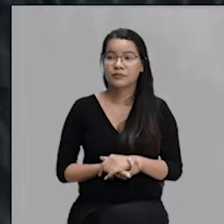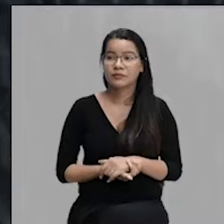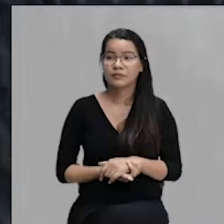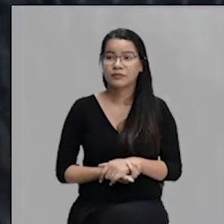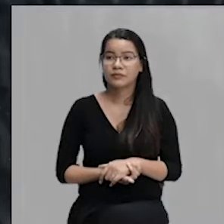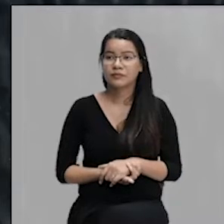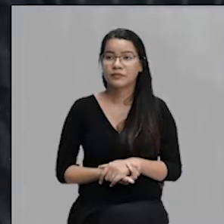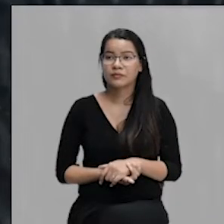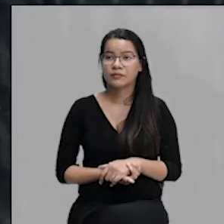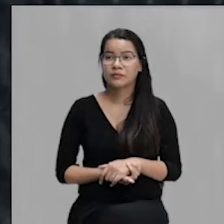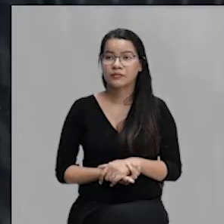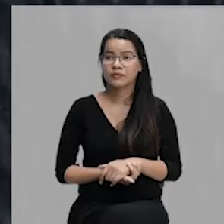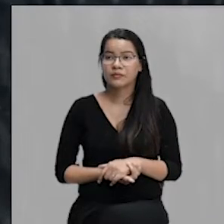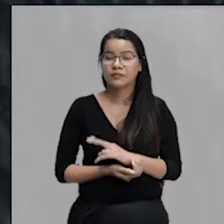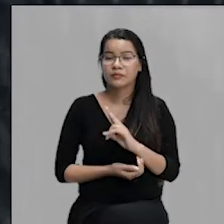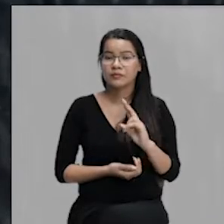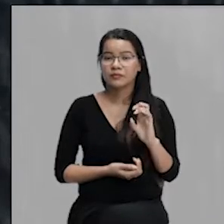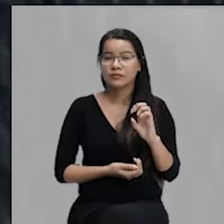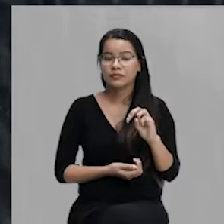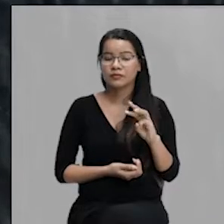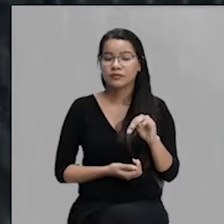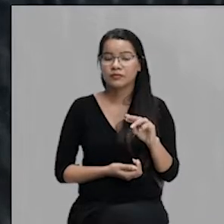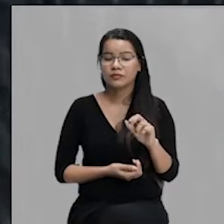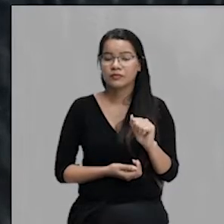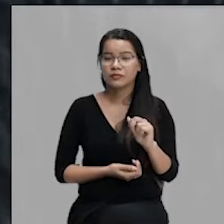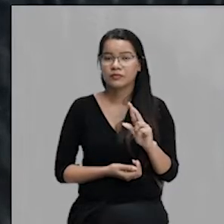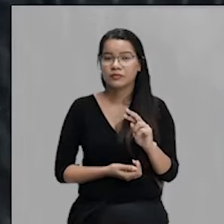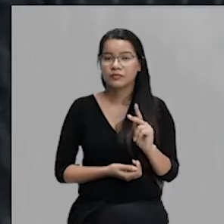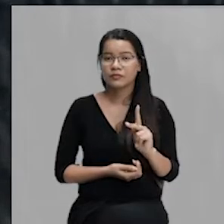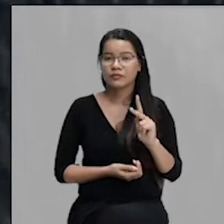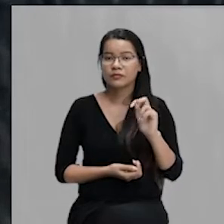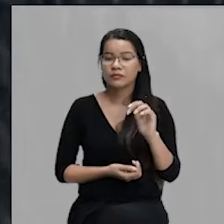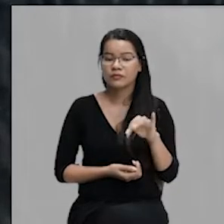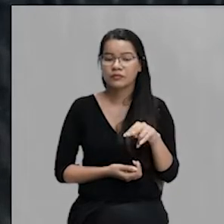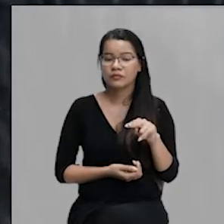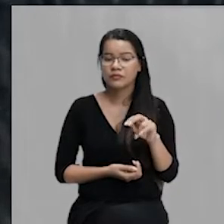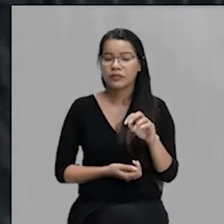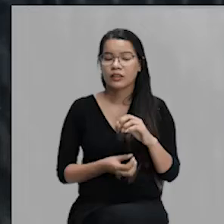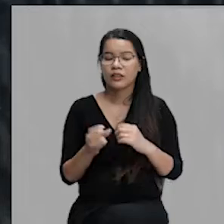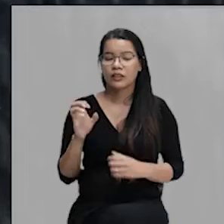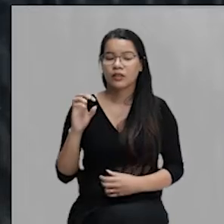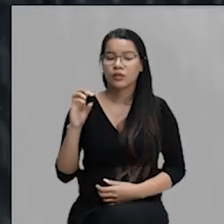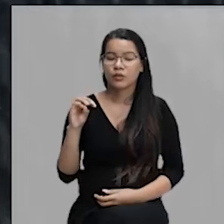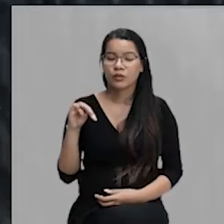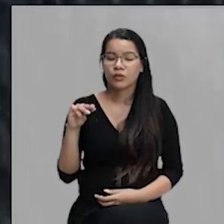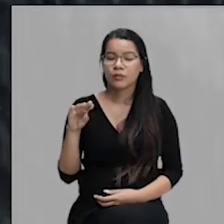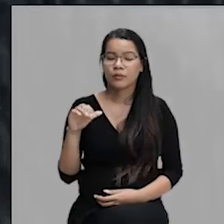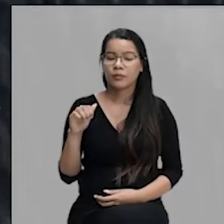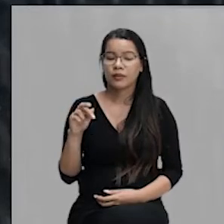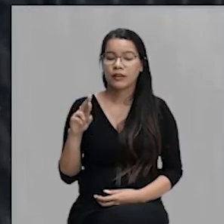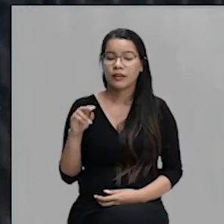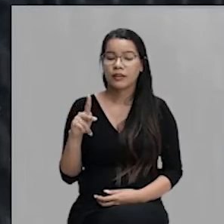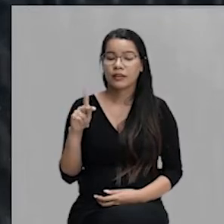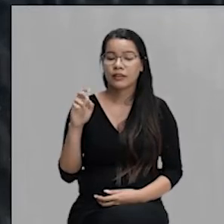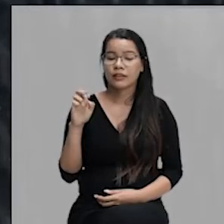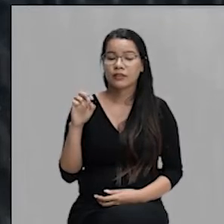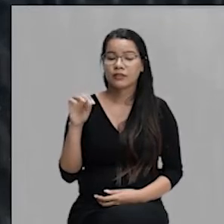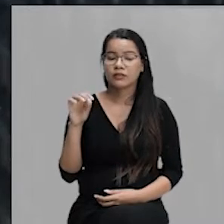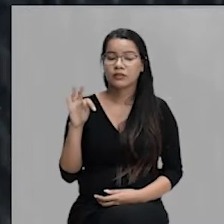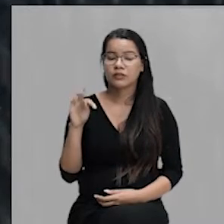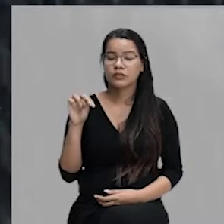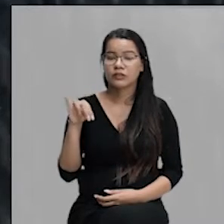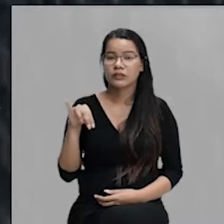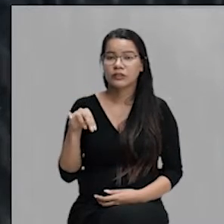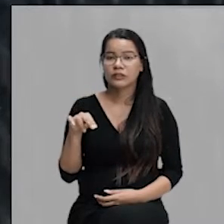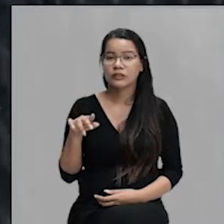nessa parte aqui do mercado chamado ecomarketing. Empresas que projetam a sua marca, a sua imagem de mercado, a partir